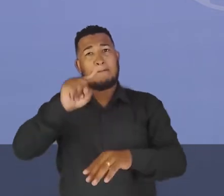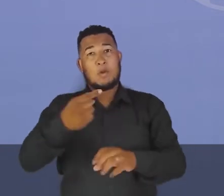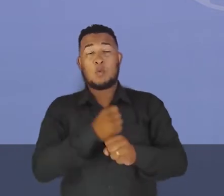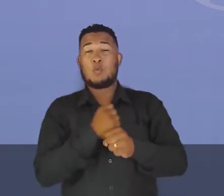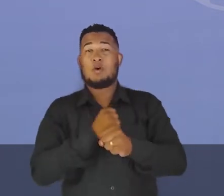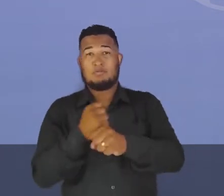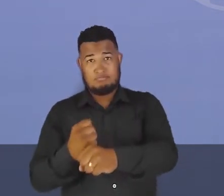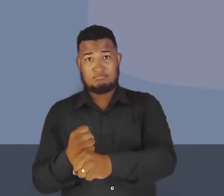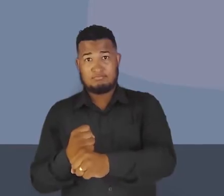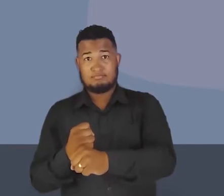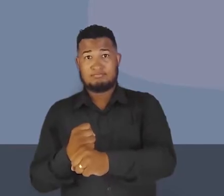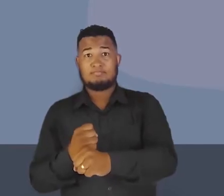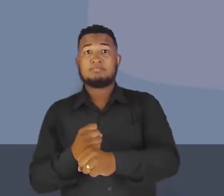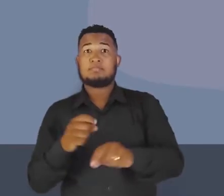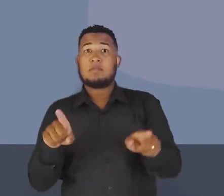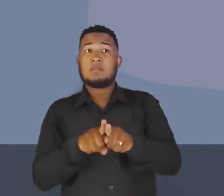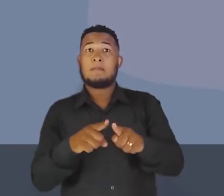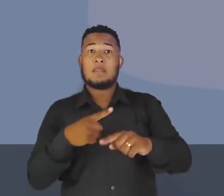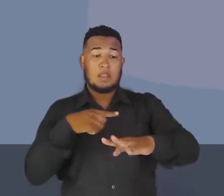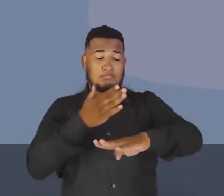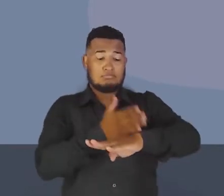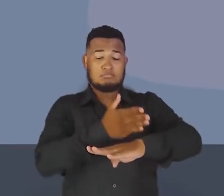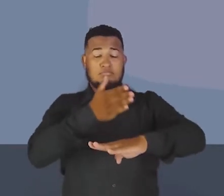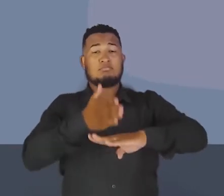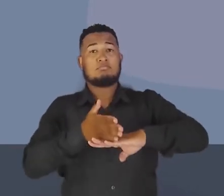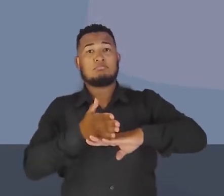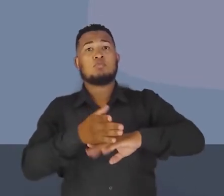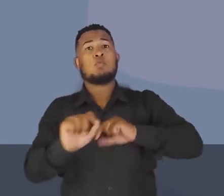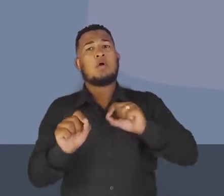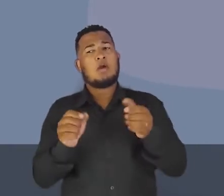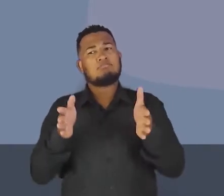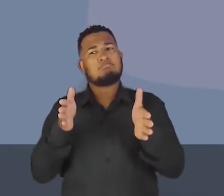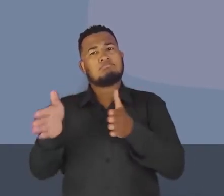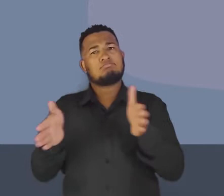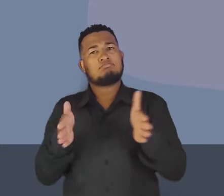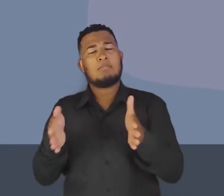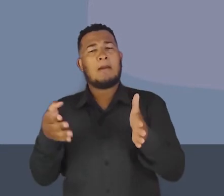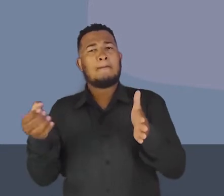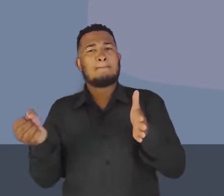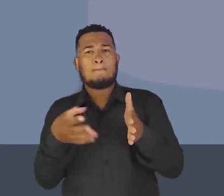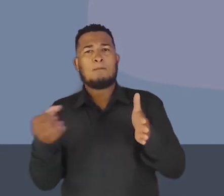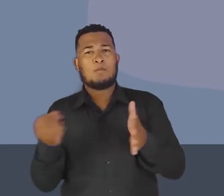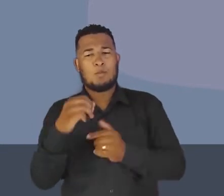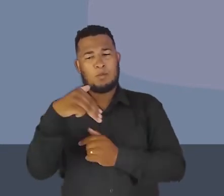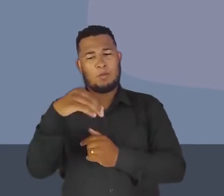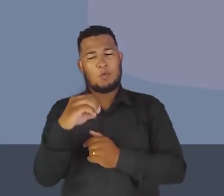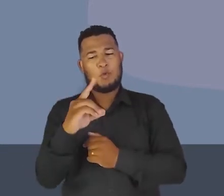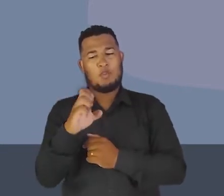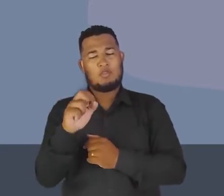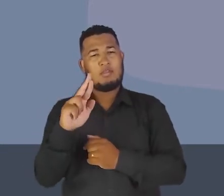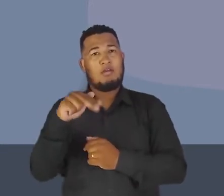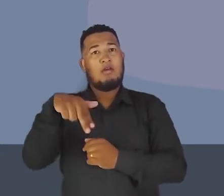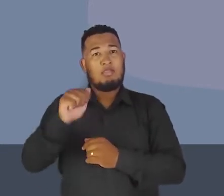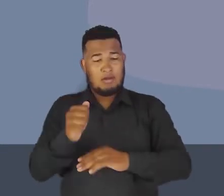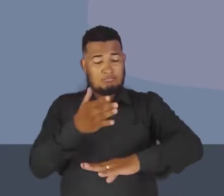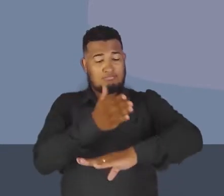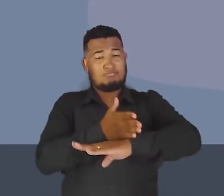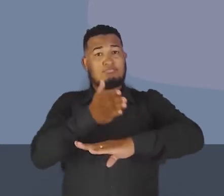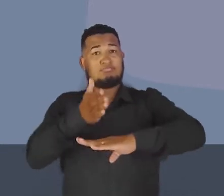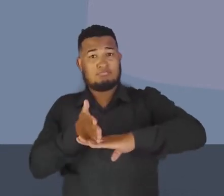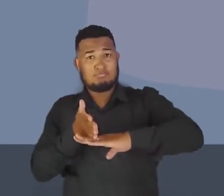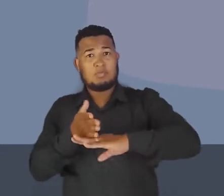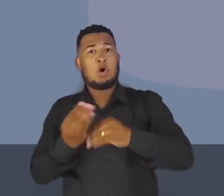anos. Mais à frente, nós temos a Idade Moderna, de 1453 até 1789, quando